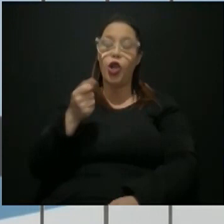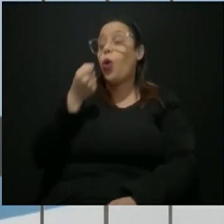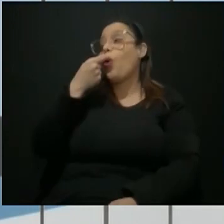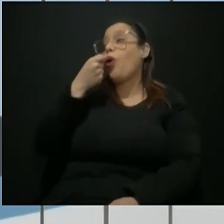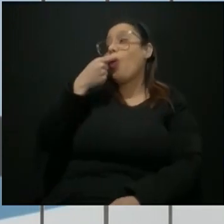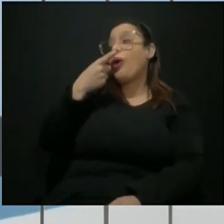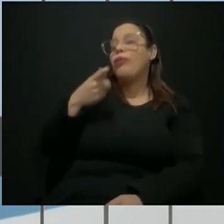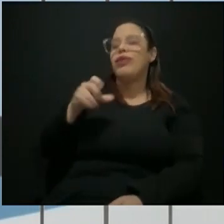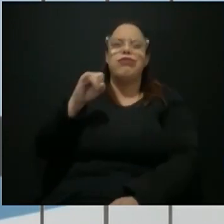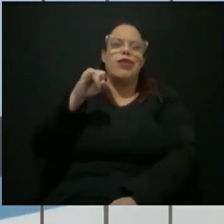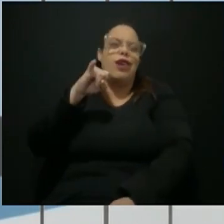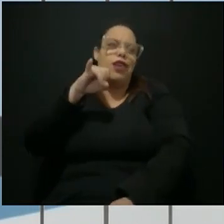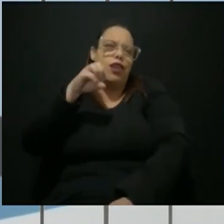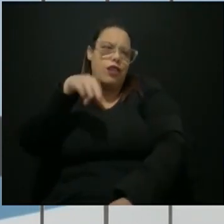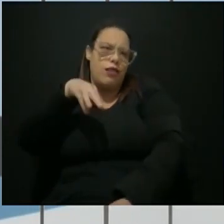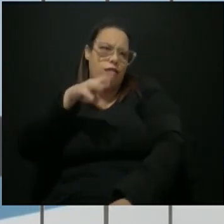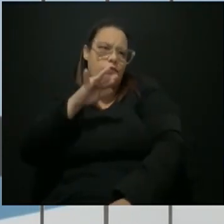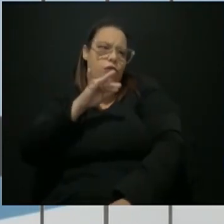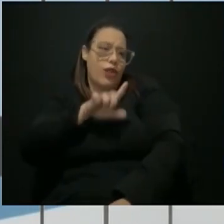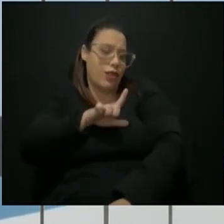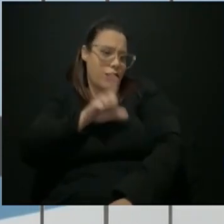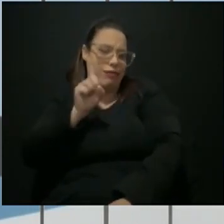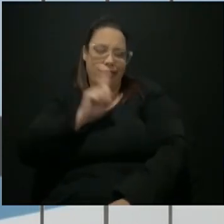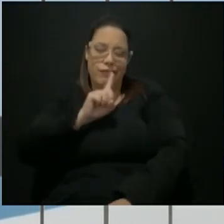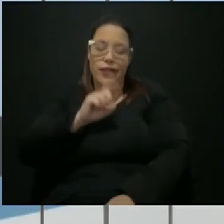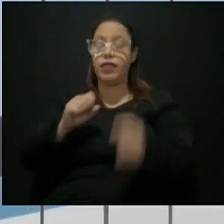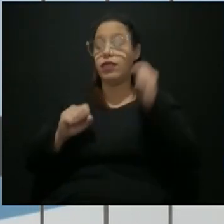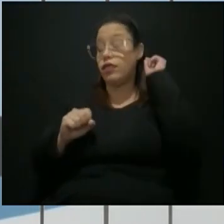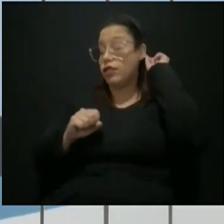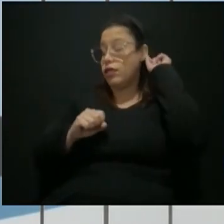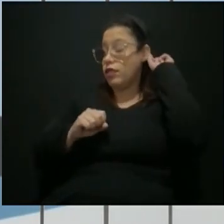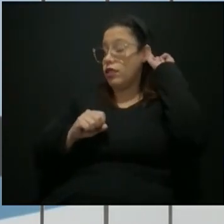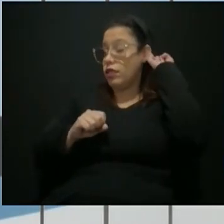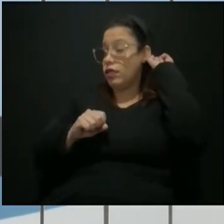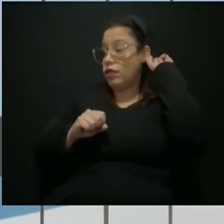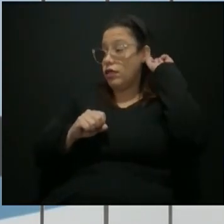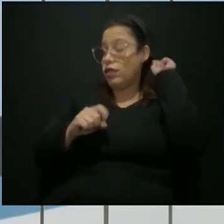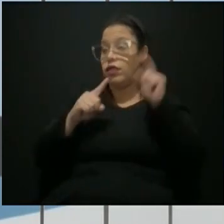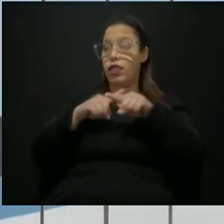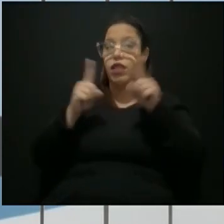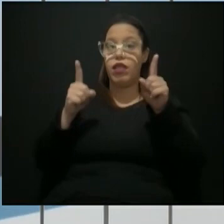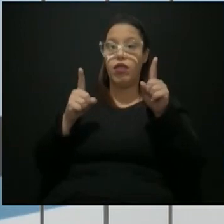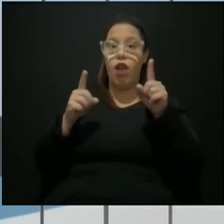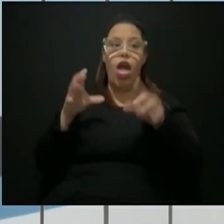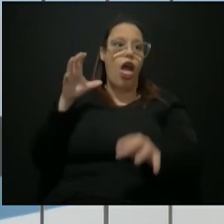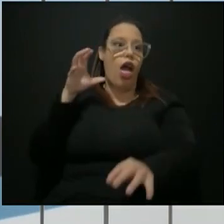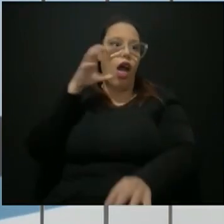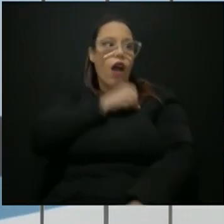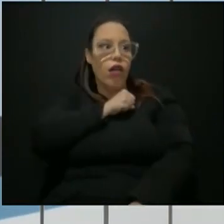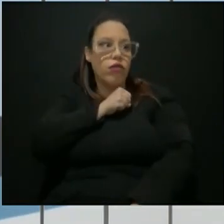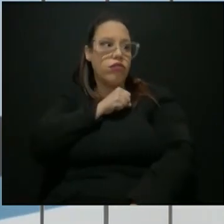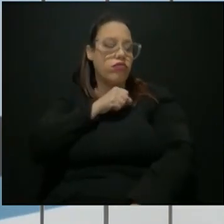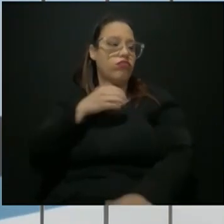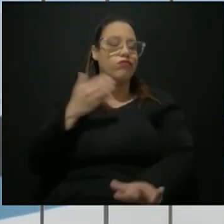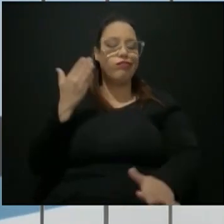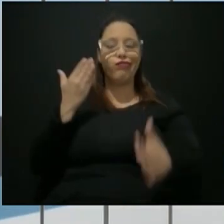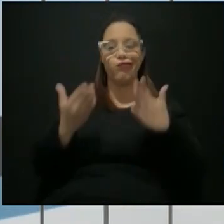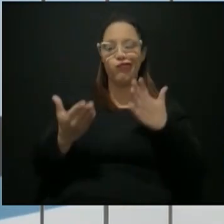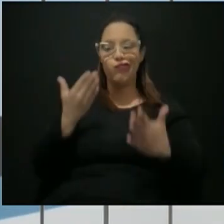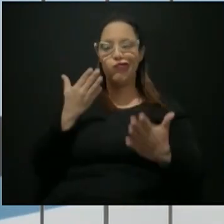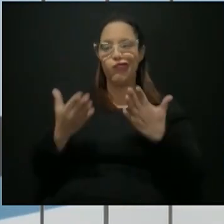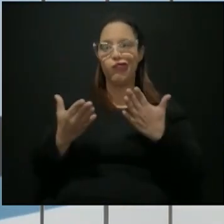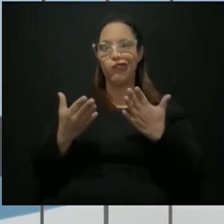imortalidade. No entanto, o processo de envelhecimento ele pode ser acelerado também dependendo dos fatores exógenos,